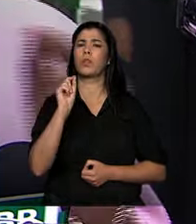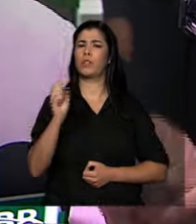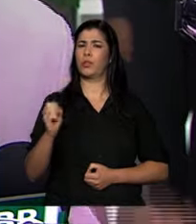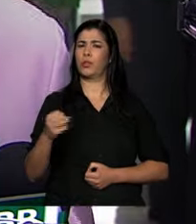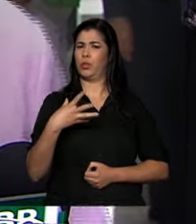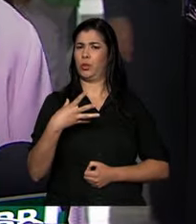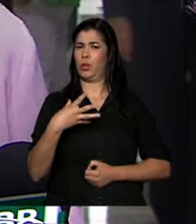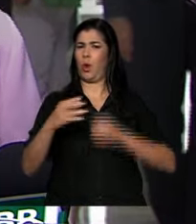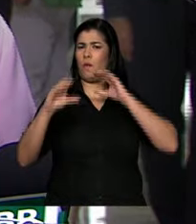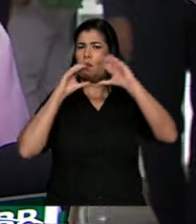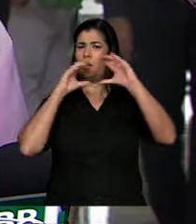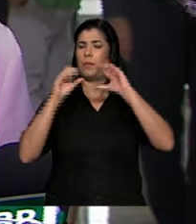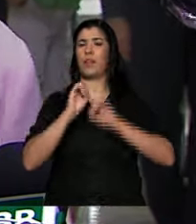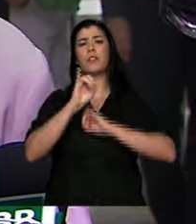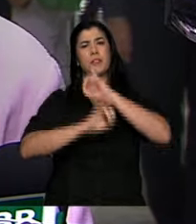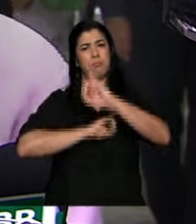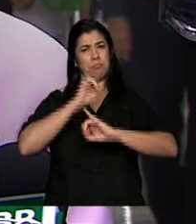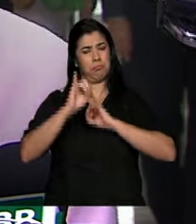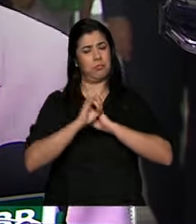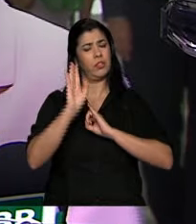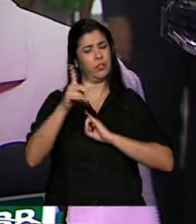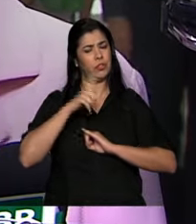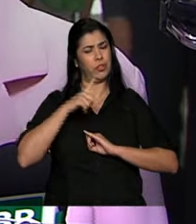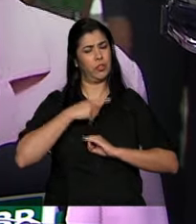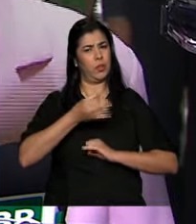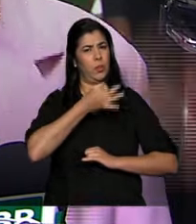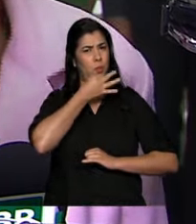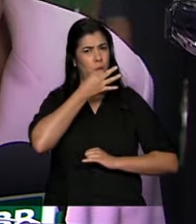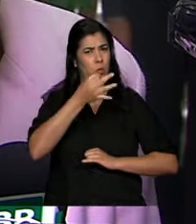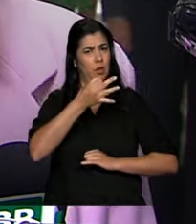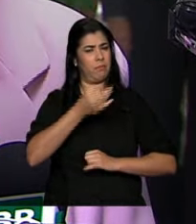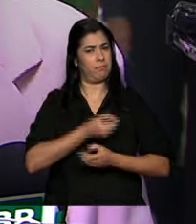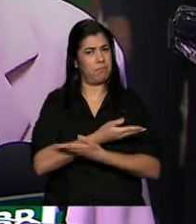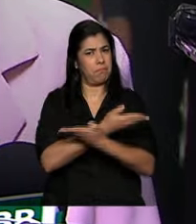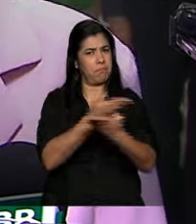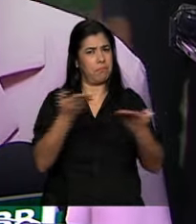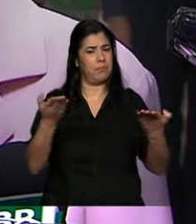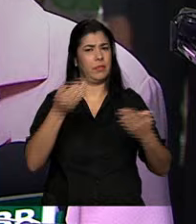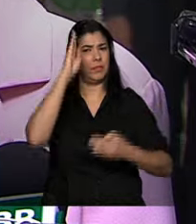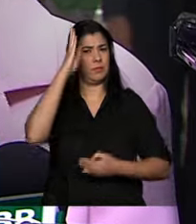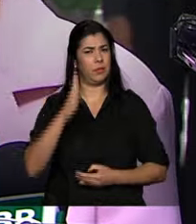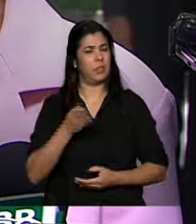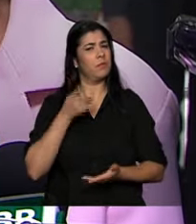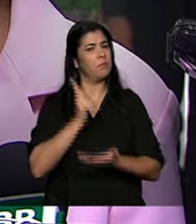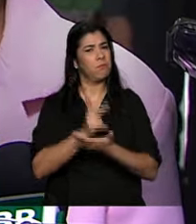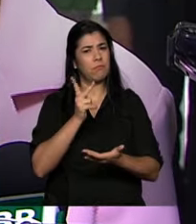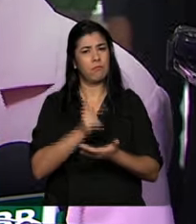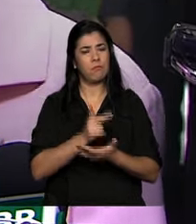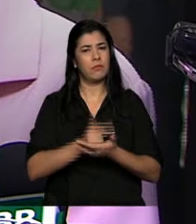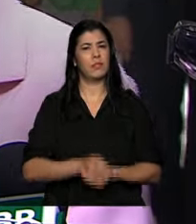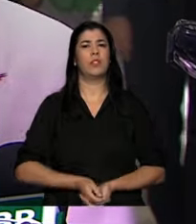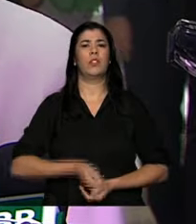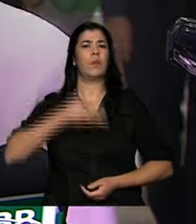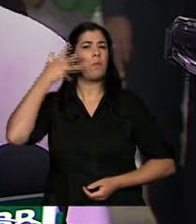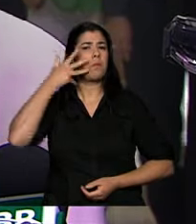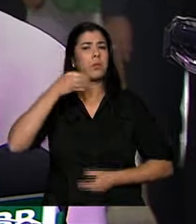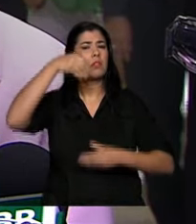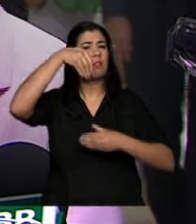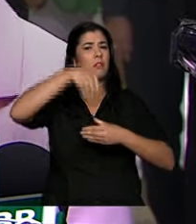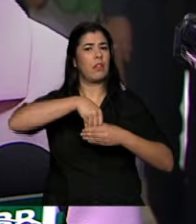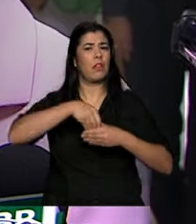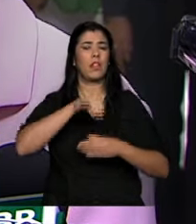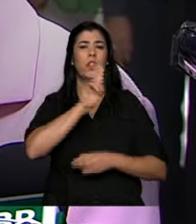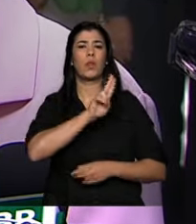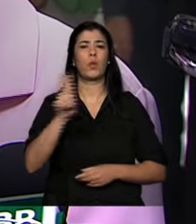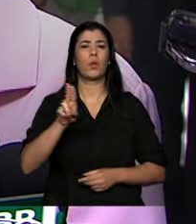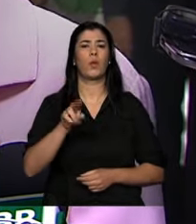novo que é a internet nós iremos manter esses pronunciamentos também na mídia na